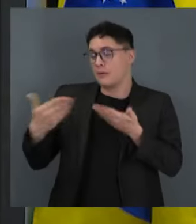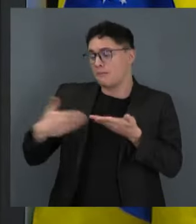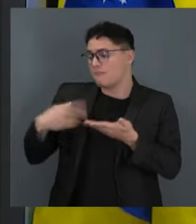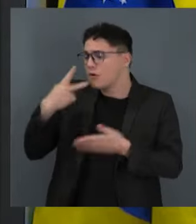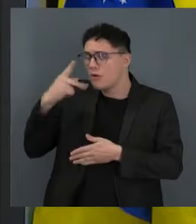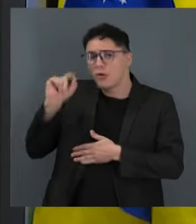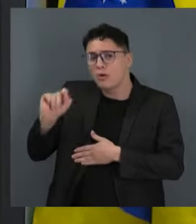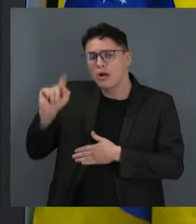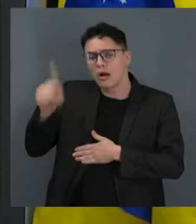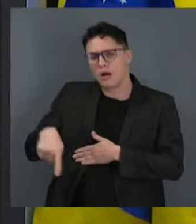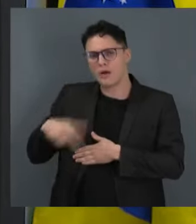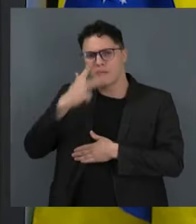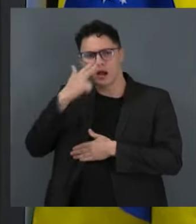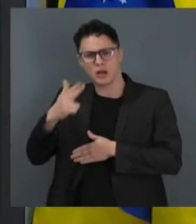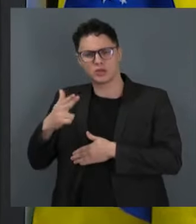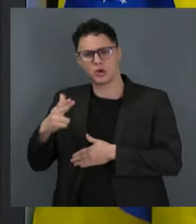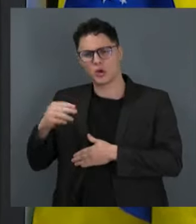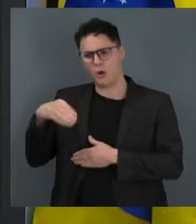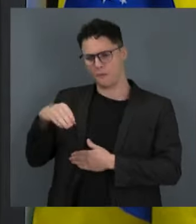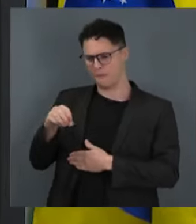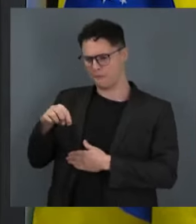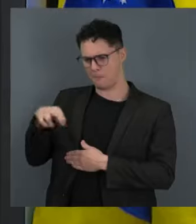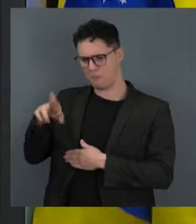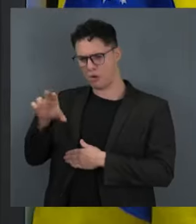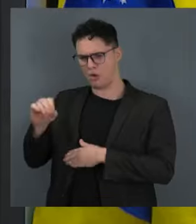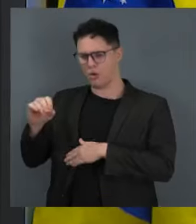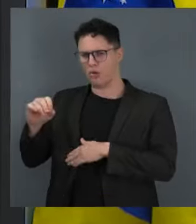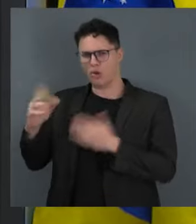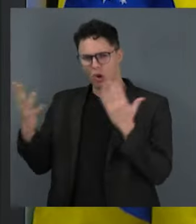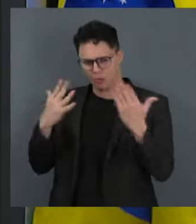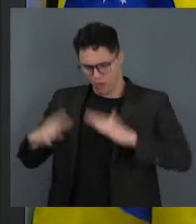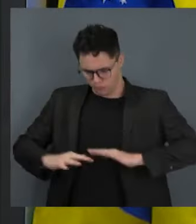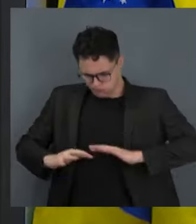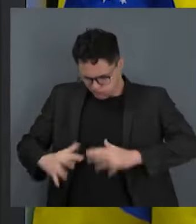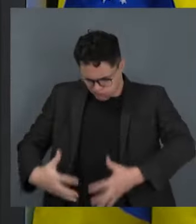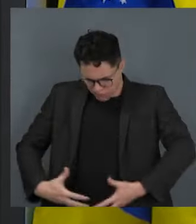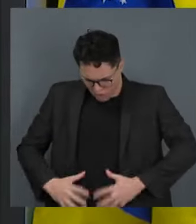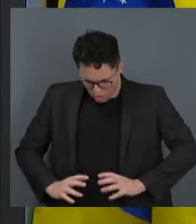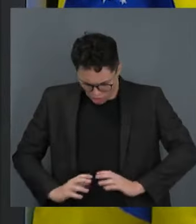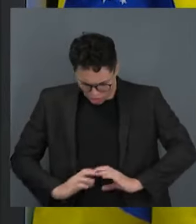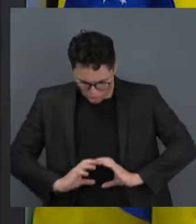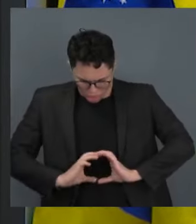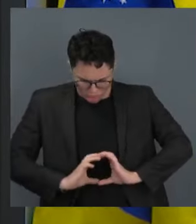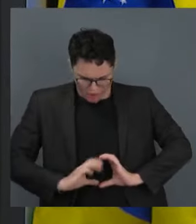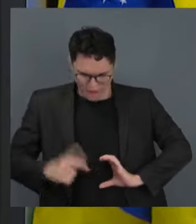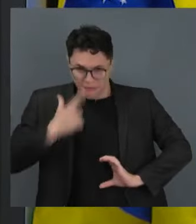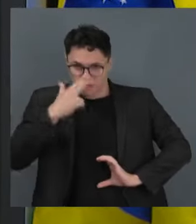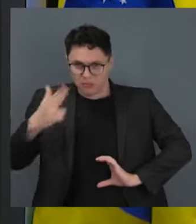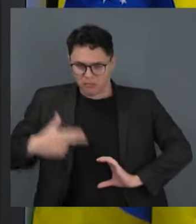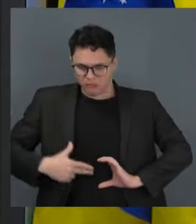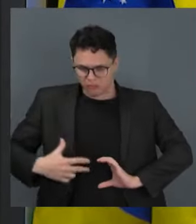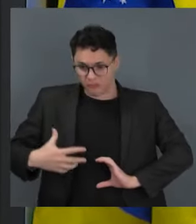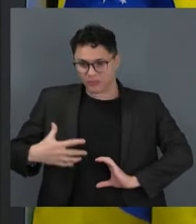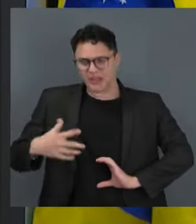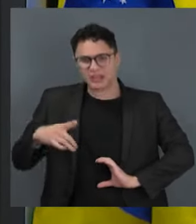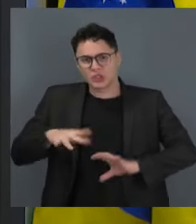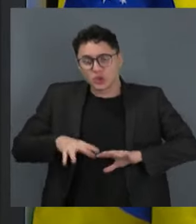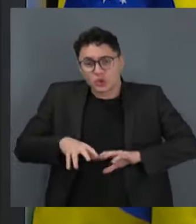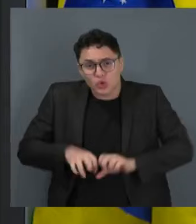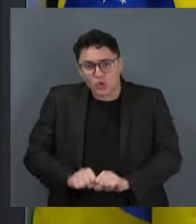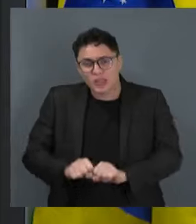era um monstro que tava no ventre da mãe estuprada e a gente sabe estupro é uma